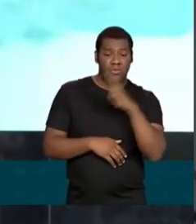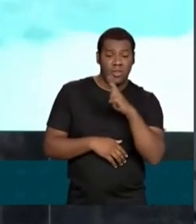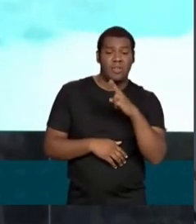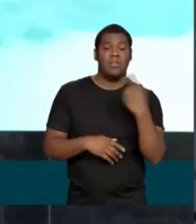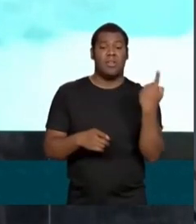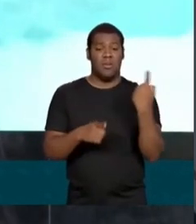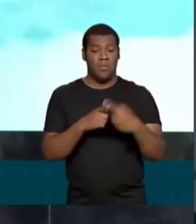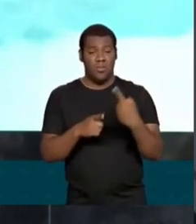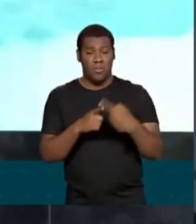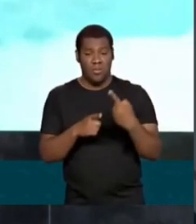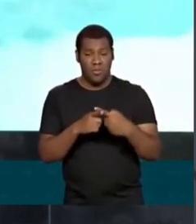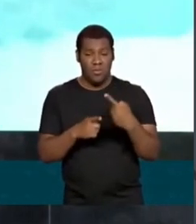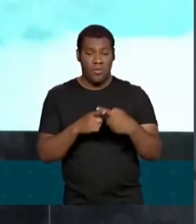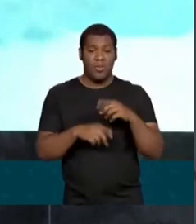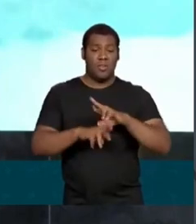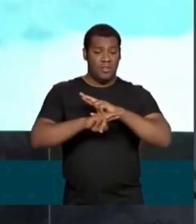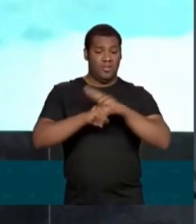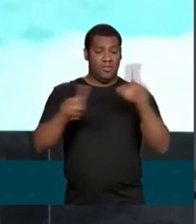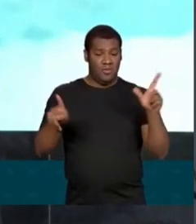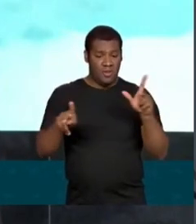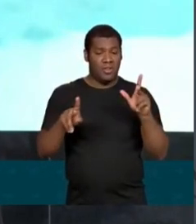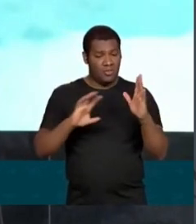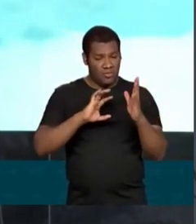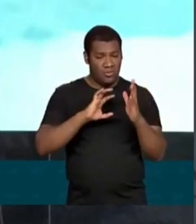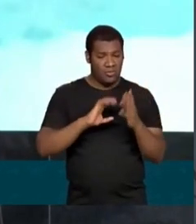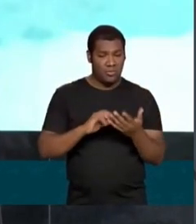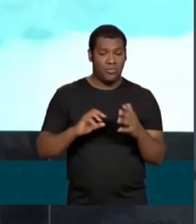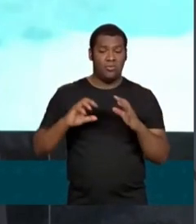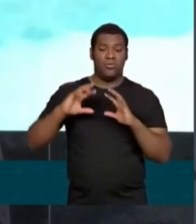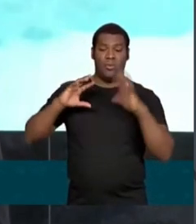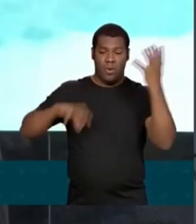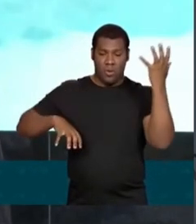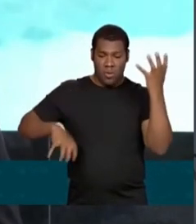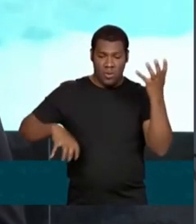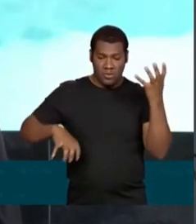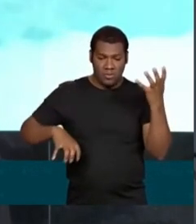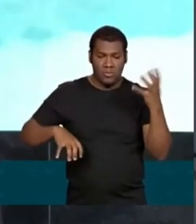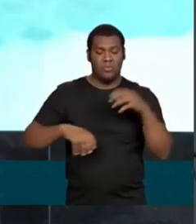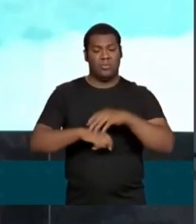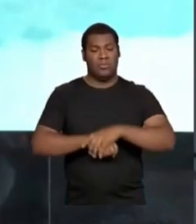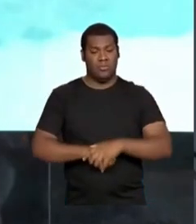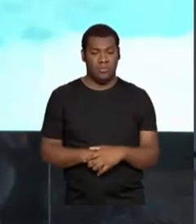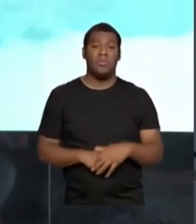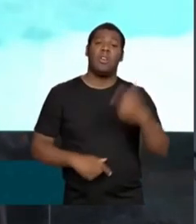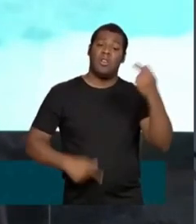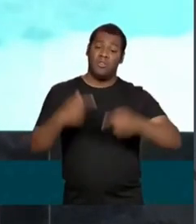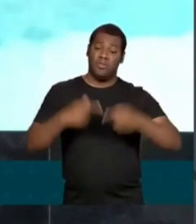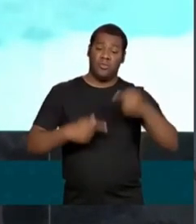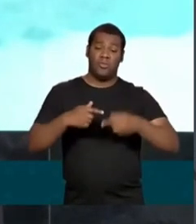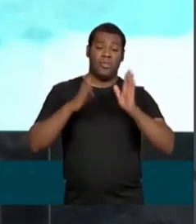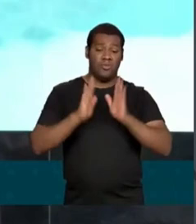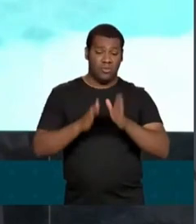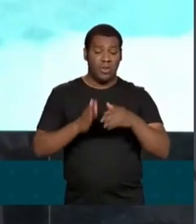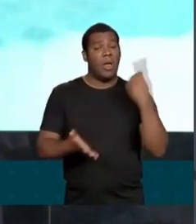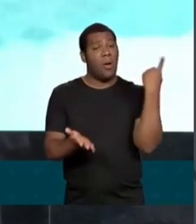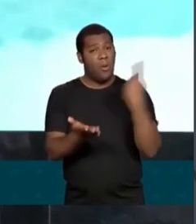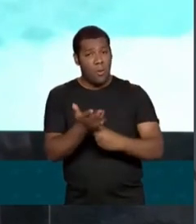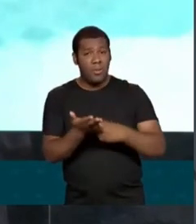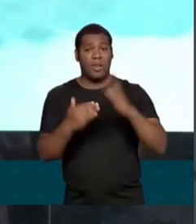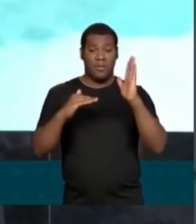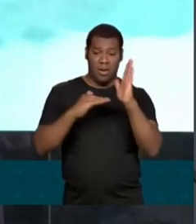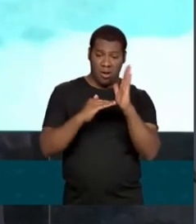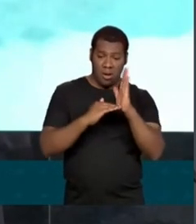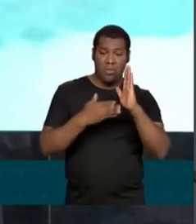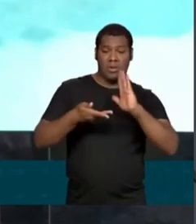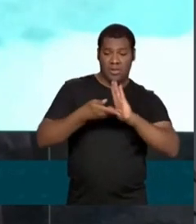Congresso Nacional inclusive trancando a pauta como as MP tranpauto então isso também já foi e acordado com a câmera e com o